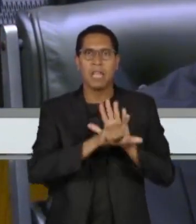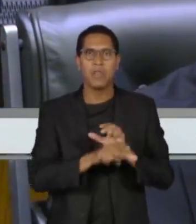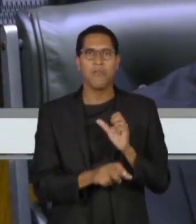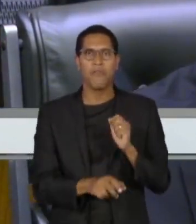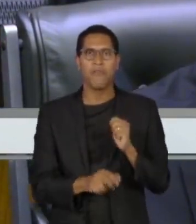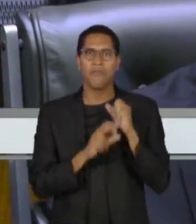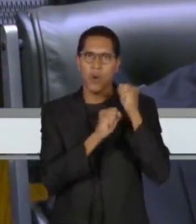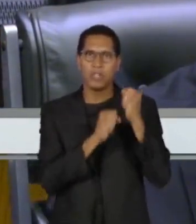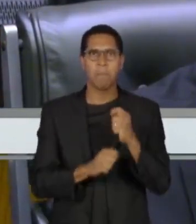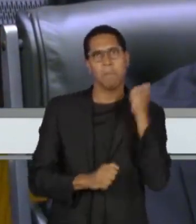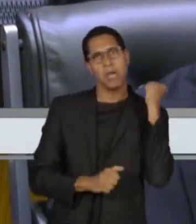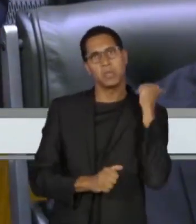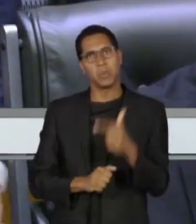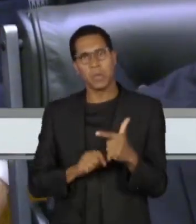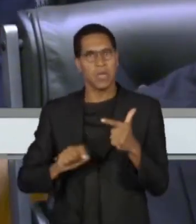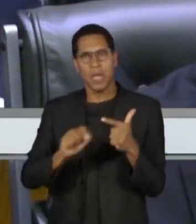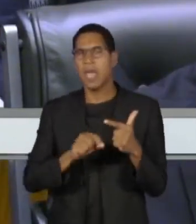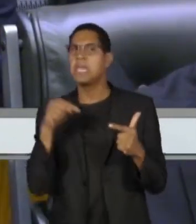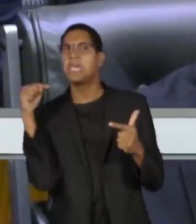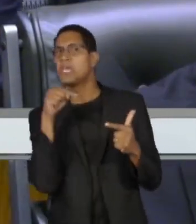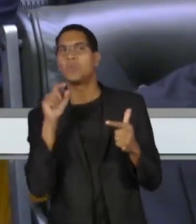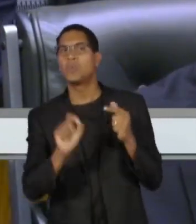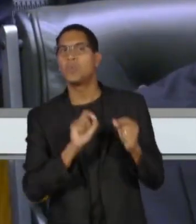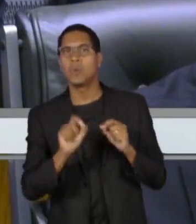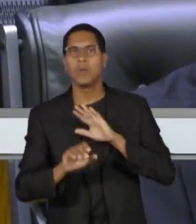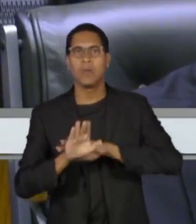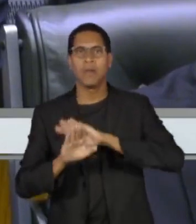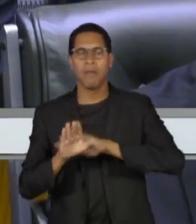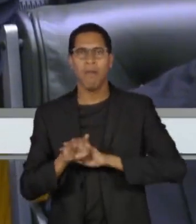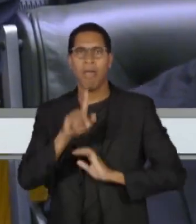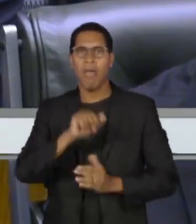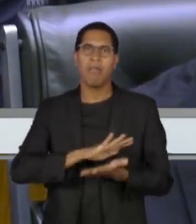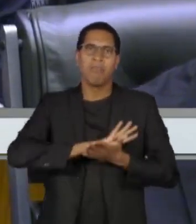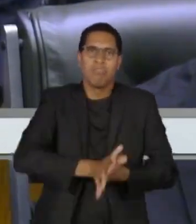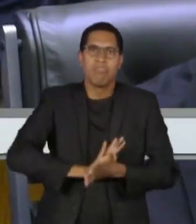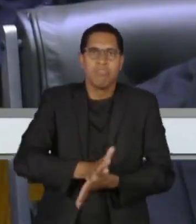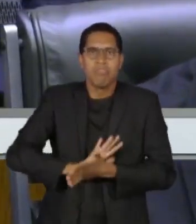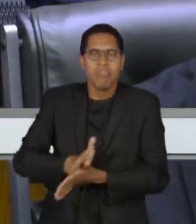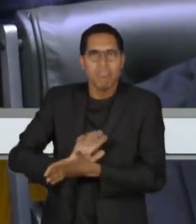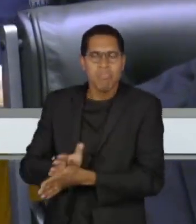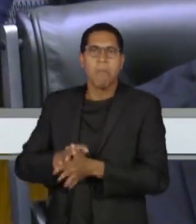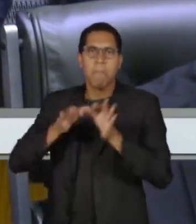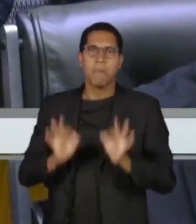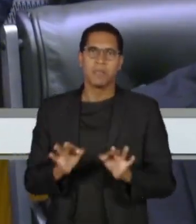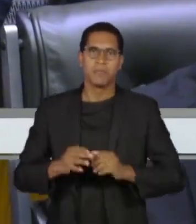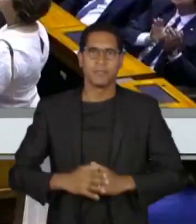da civilização. O nome disso é barbárie.